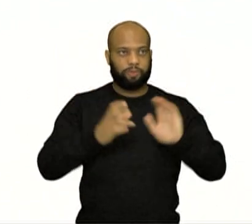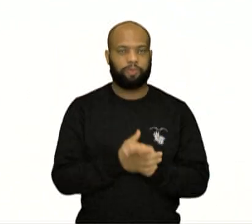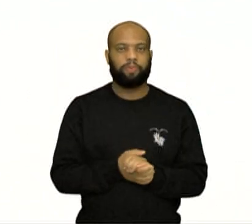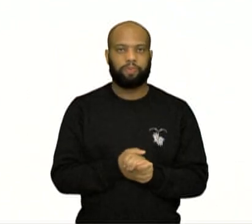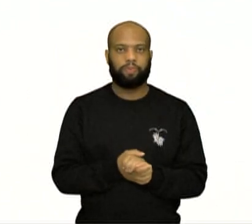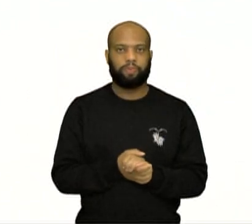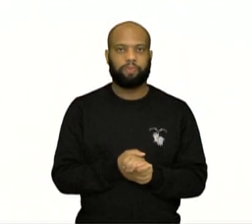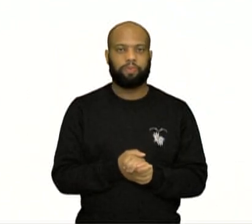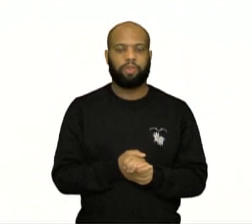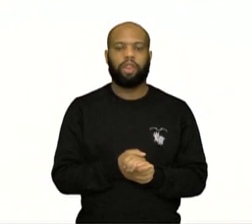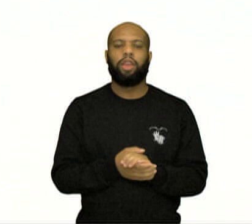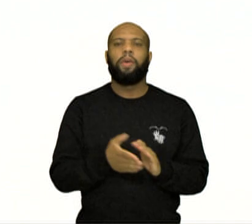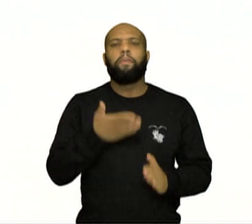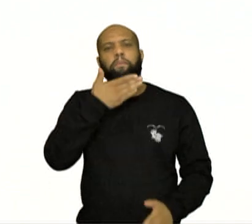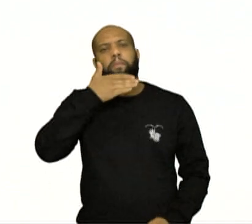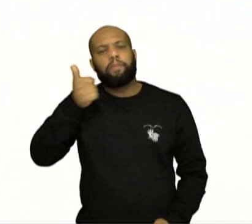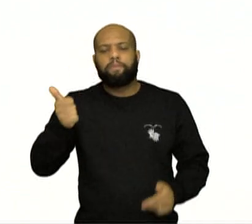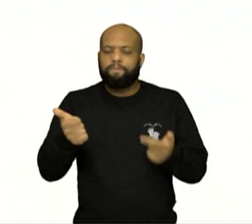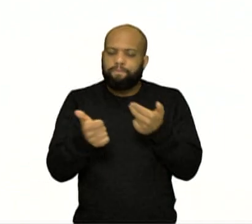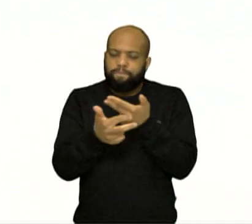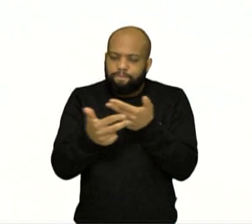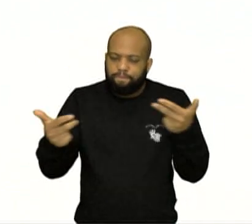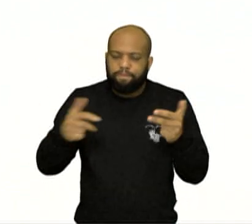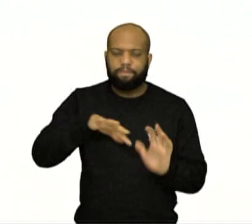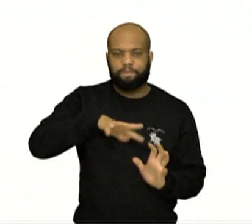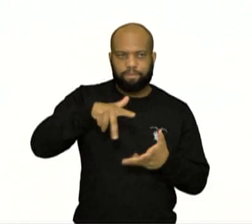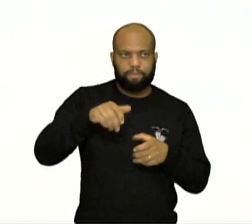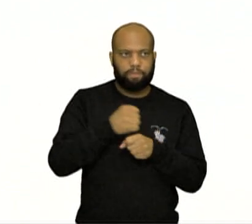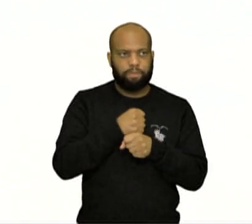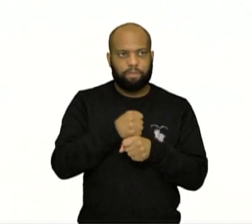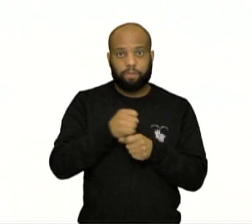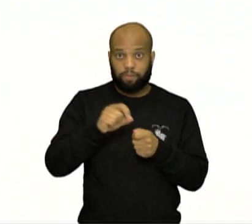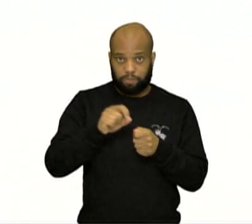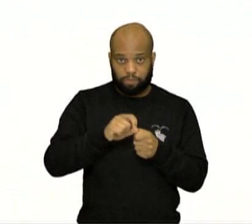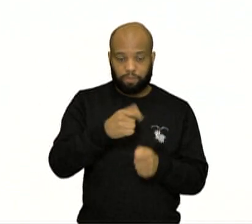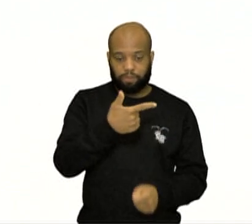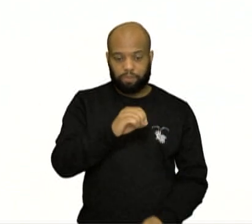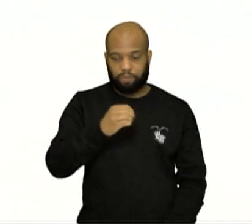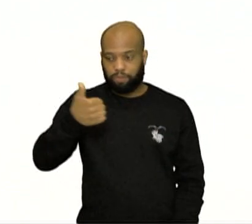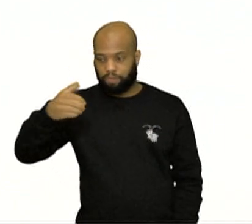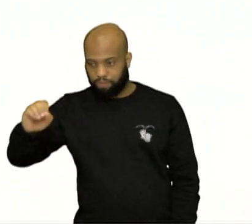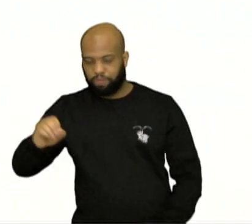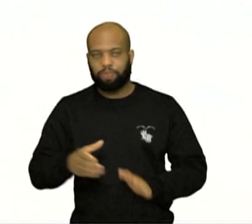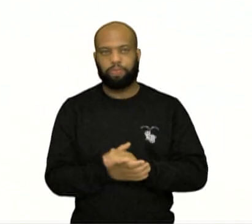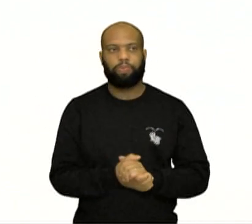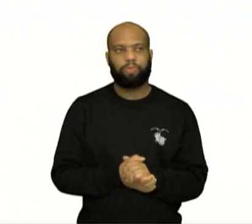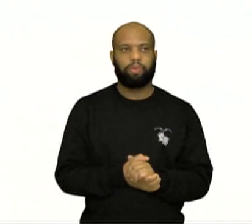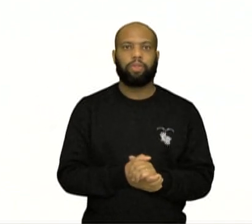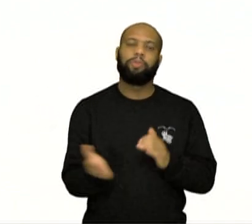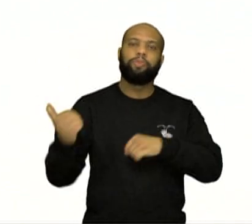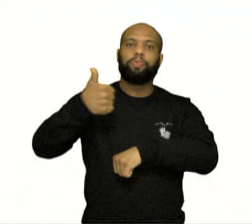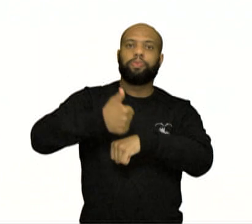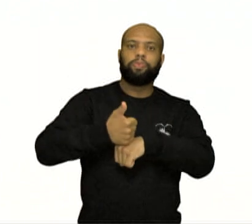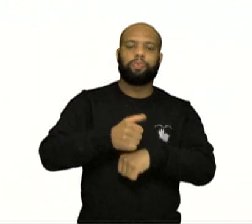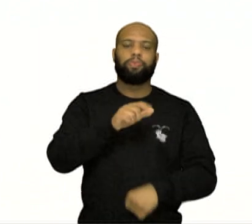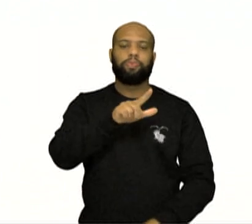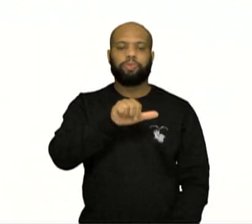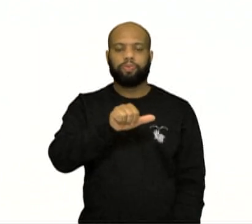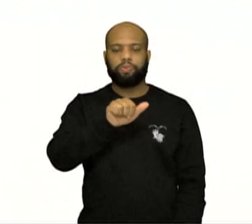Melhores Coisas do Mundo, original, ano de produção 2010, dirigido por Laís